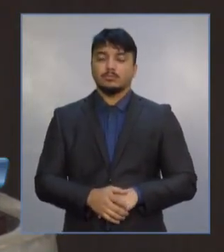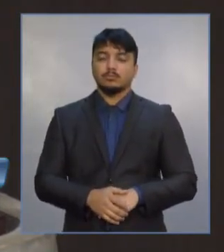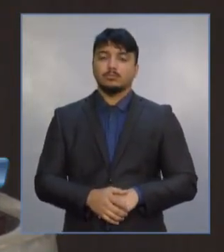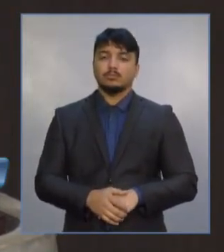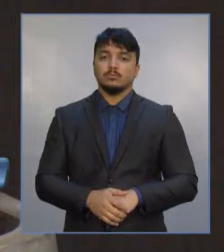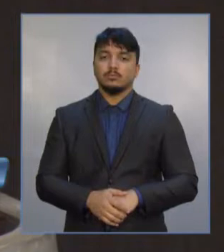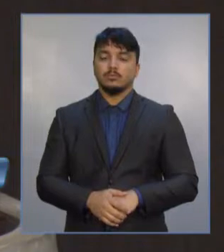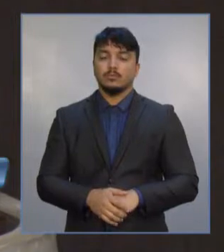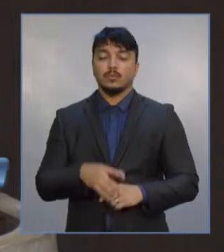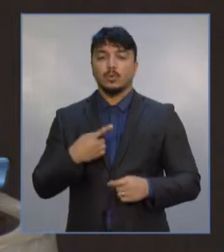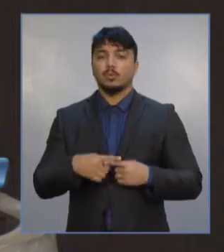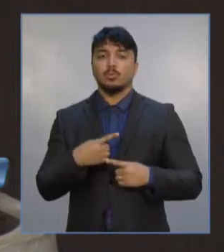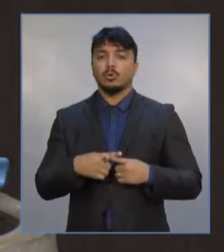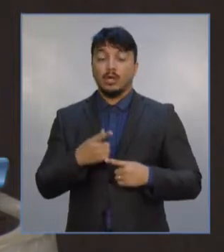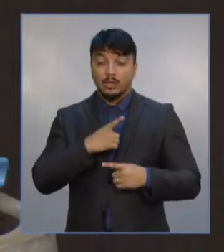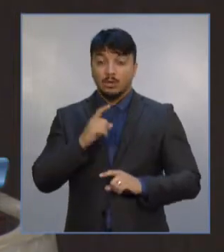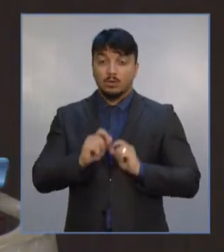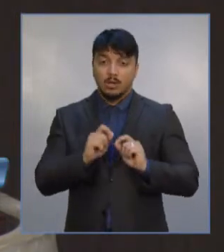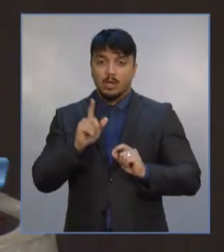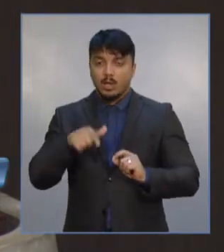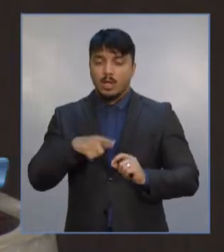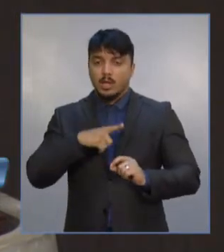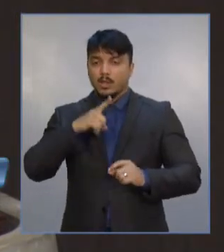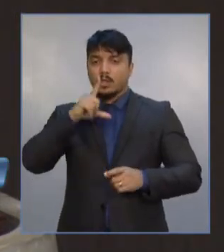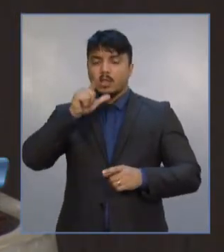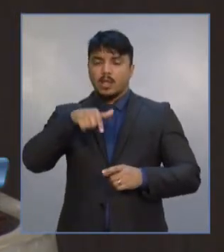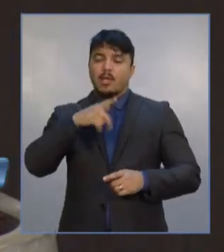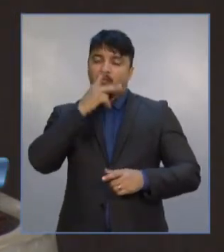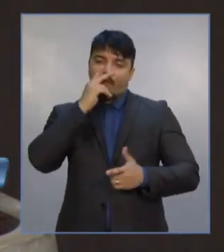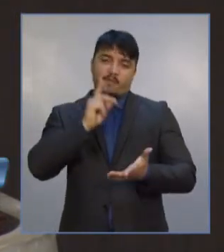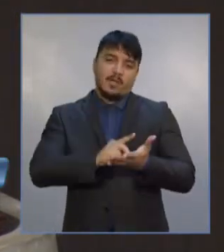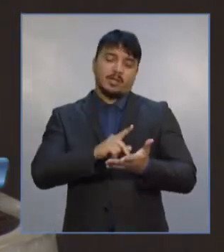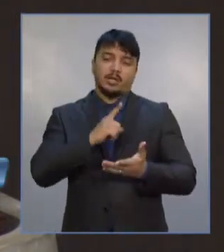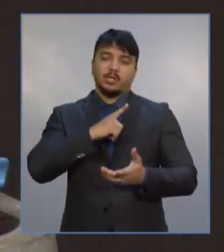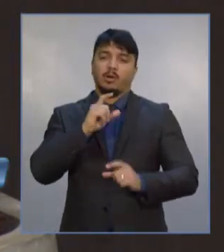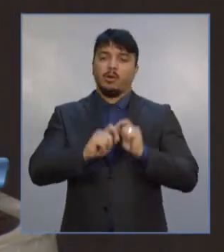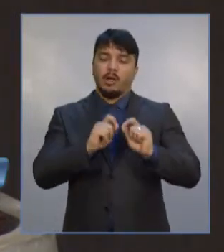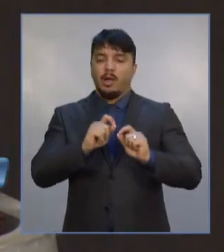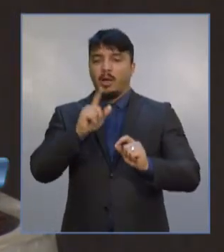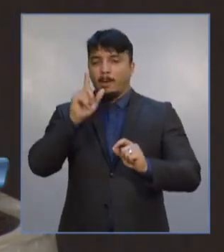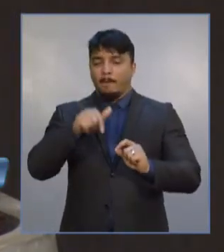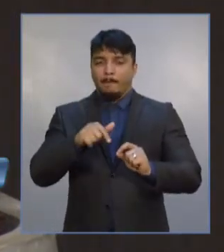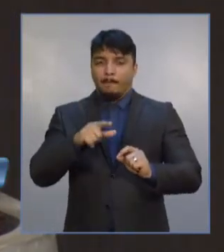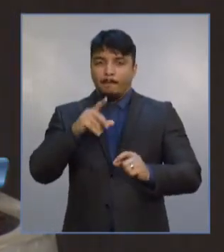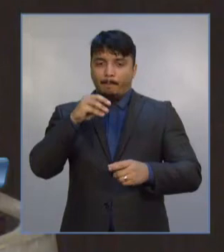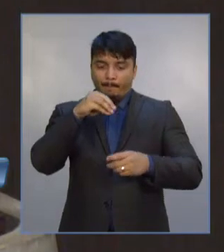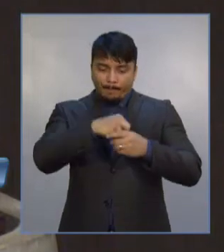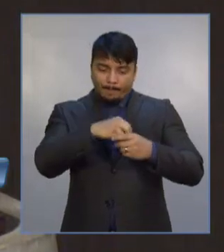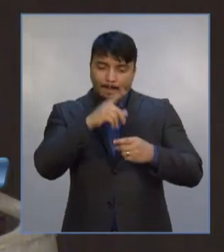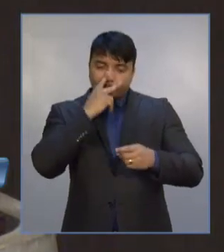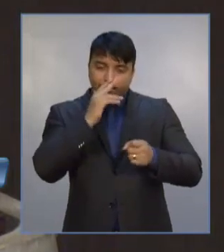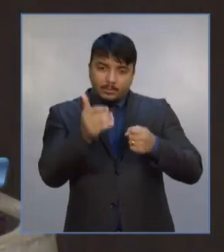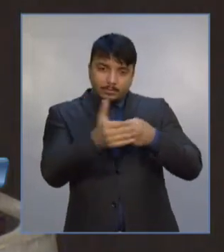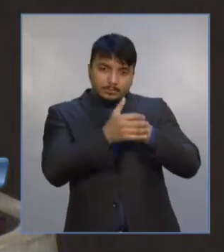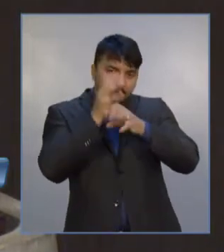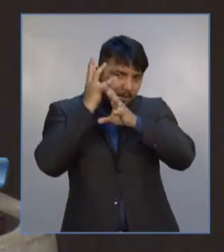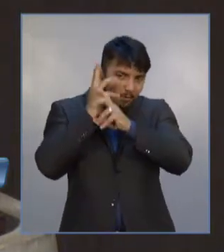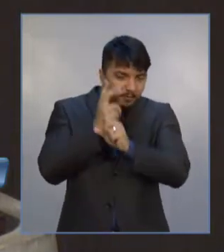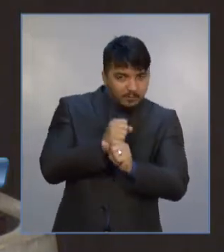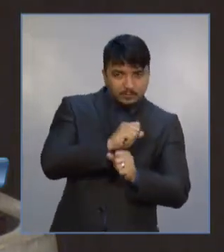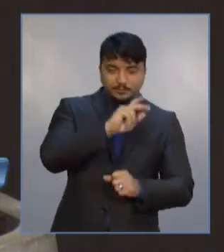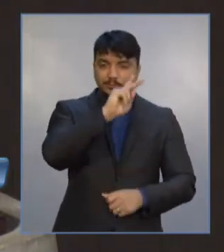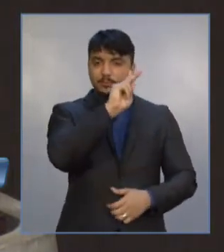isso, porque é aí que reside a tentativa mais perversa do revisionismo